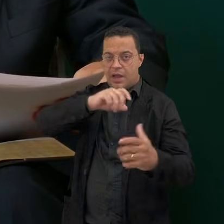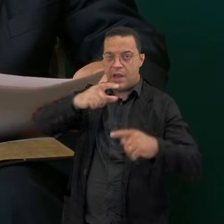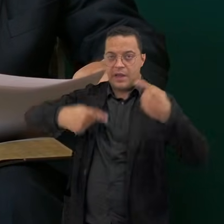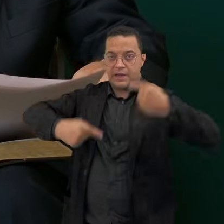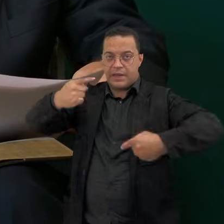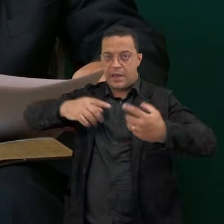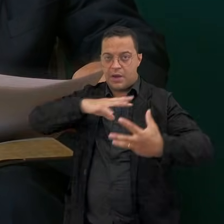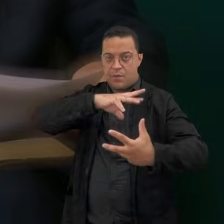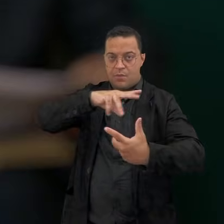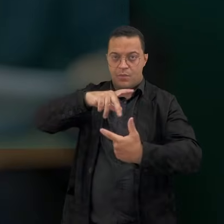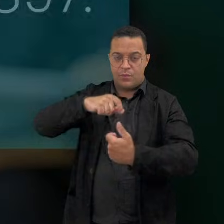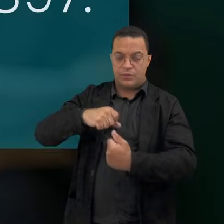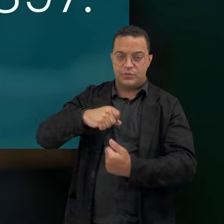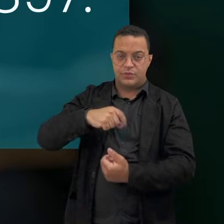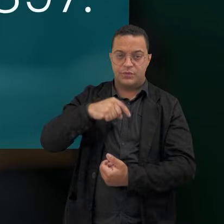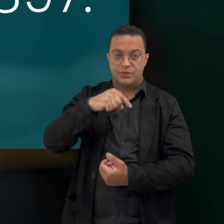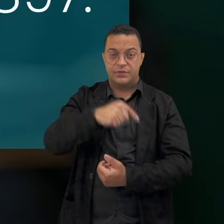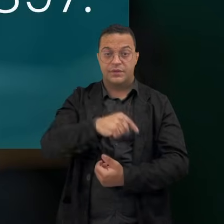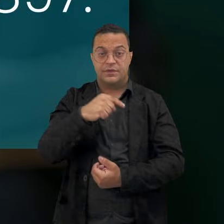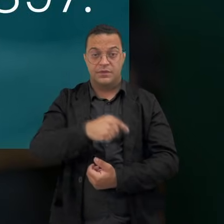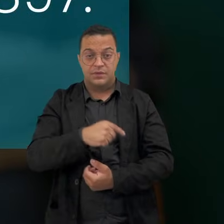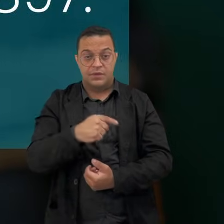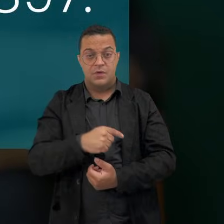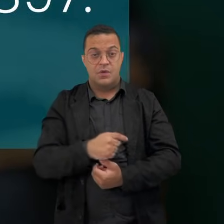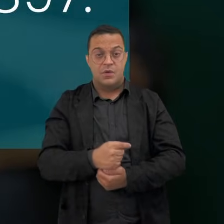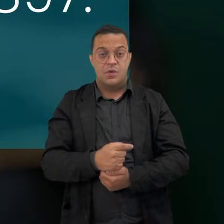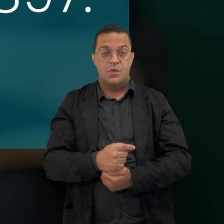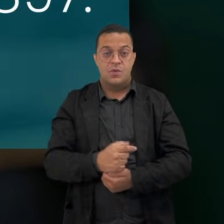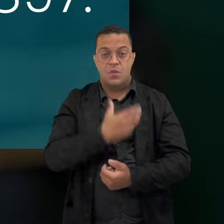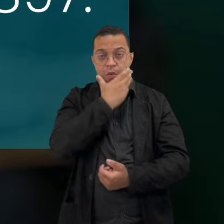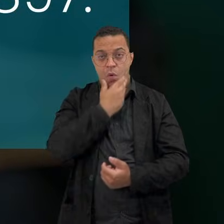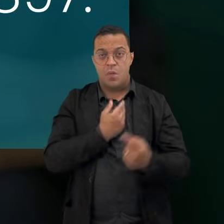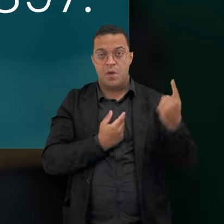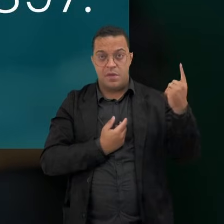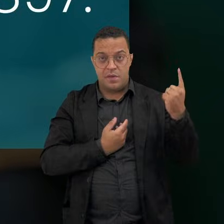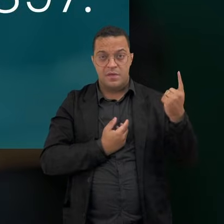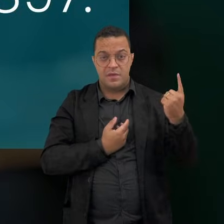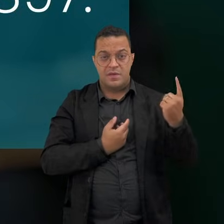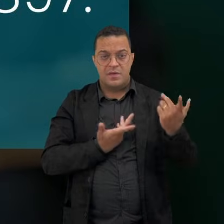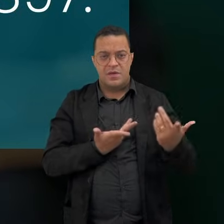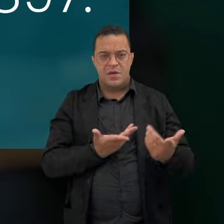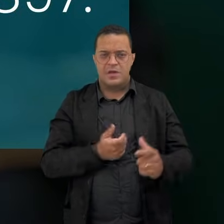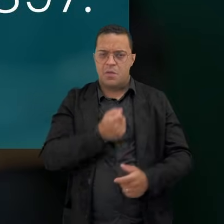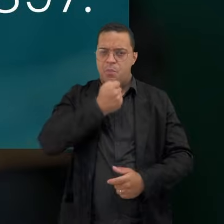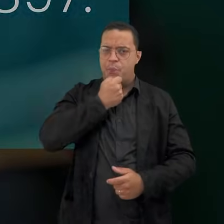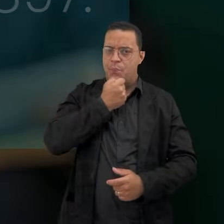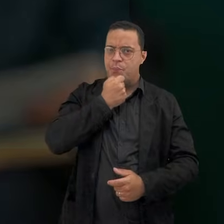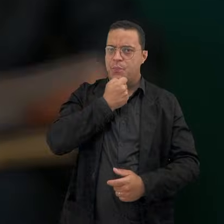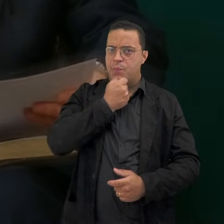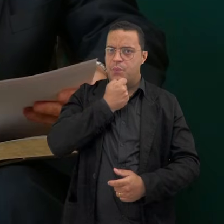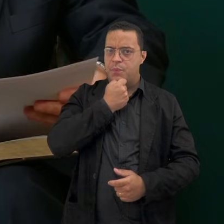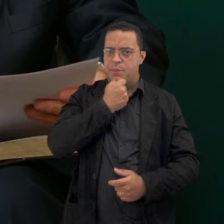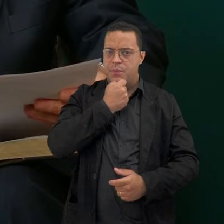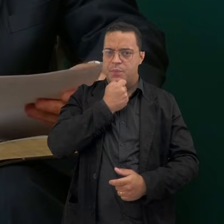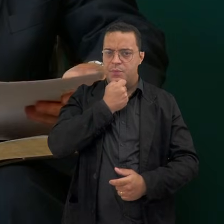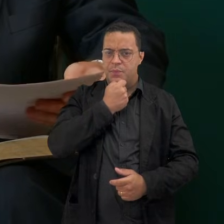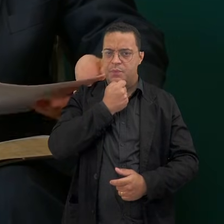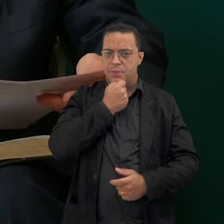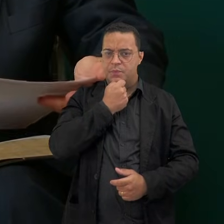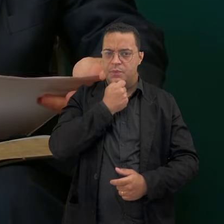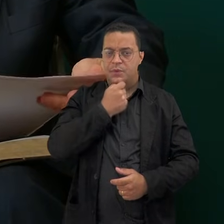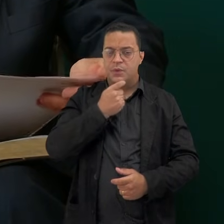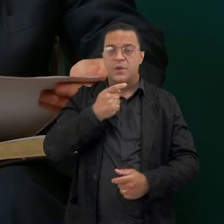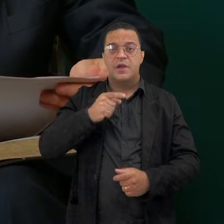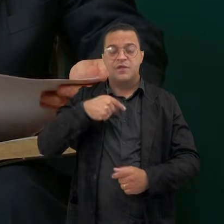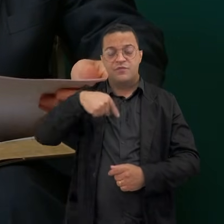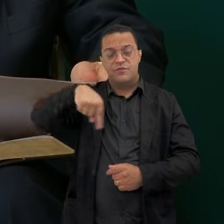um homem chamado Theodor Herzl, ele era um repórter austro-húngaro que acabou indo para